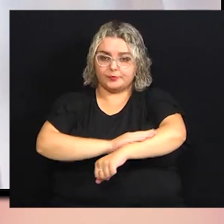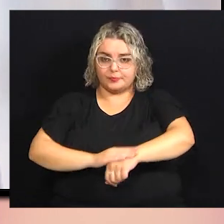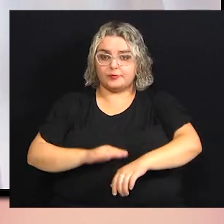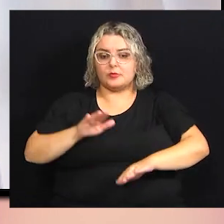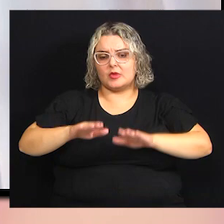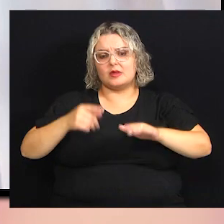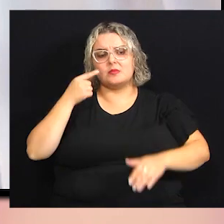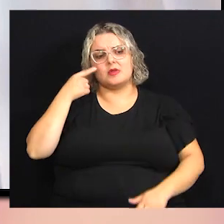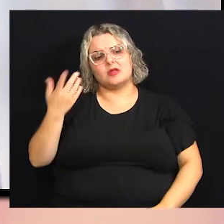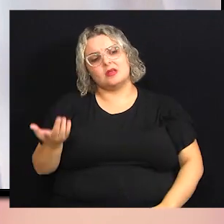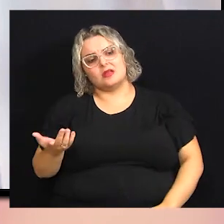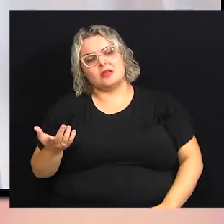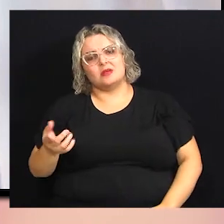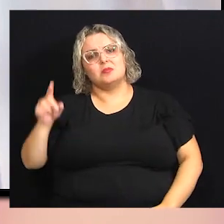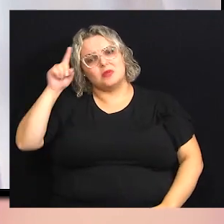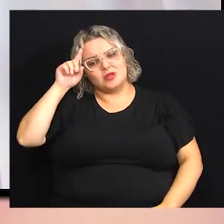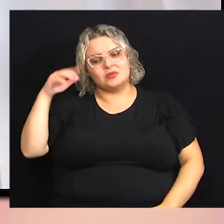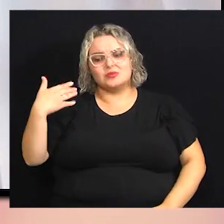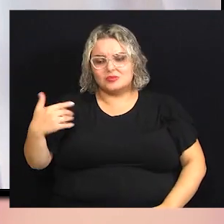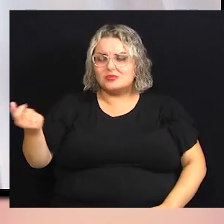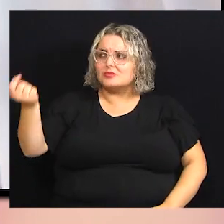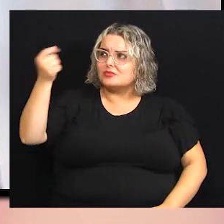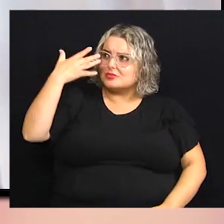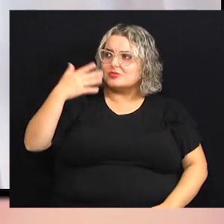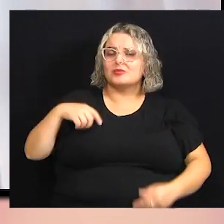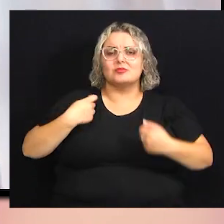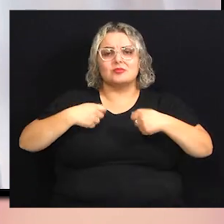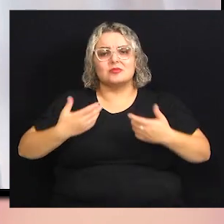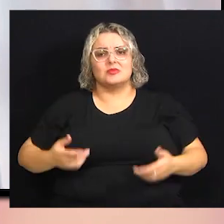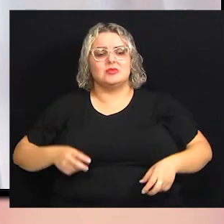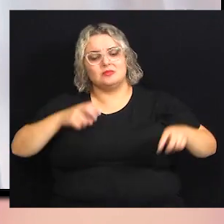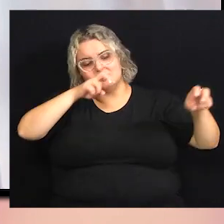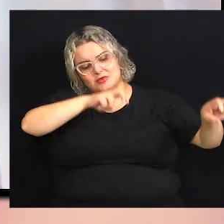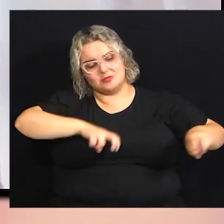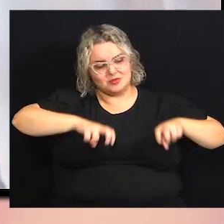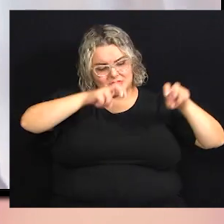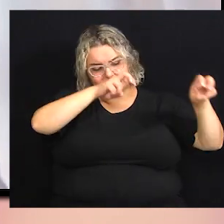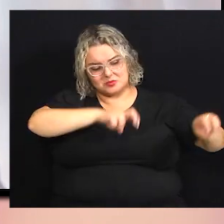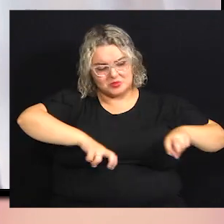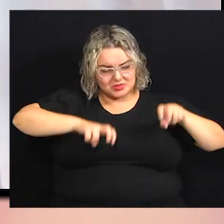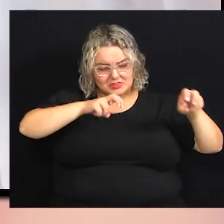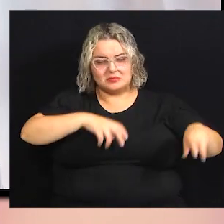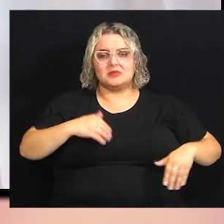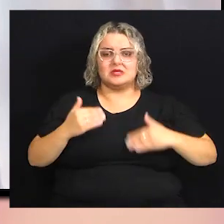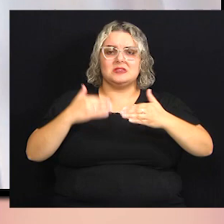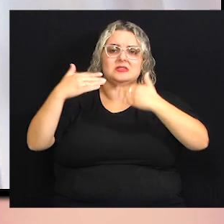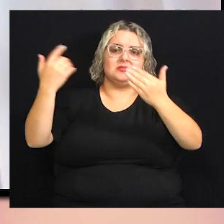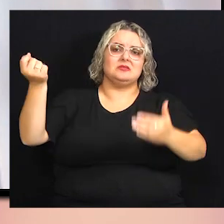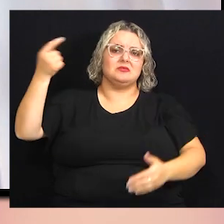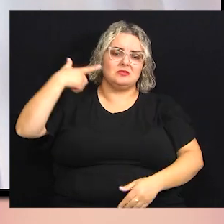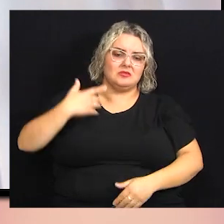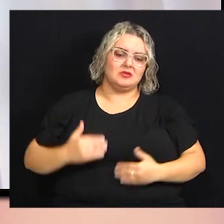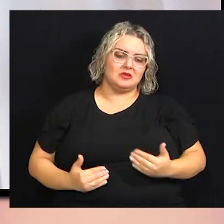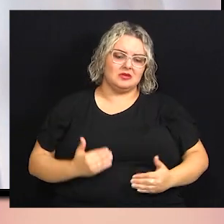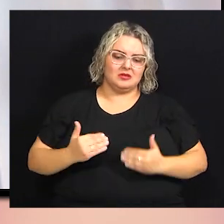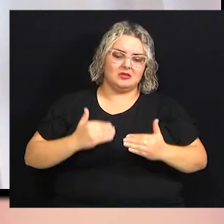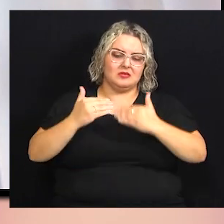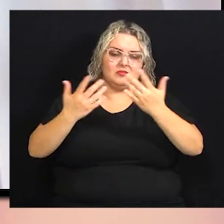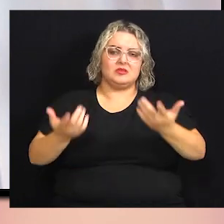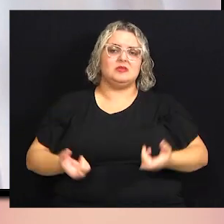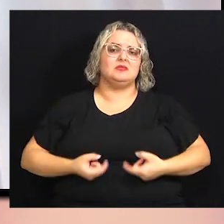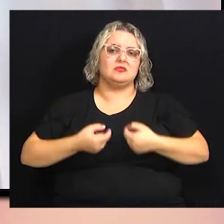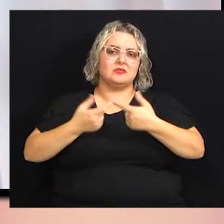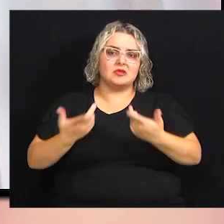pele. Então a gente às vezes pensa, eu preciso me expor todo dia ao sol, eu preciso estar na lavoura tomando sol o tempo inteiro para desenvolver o câncer de